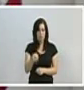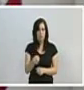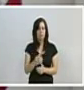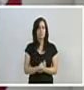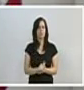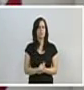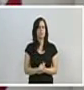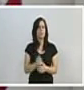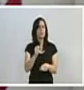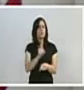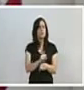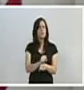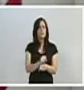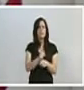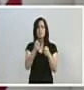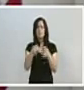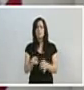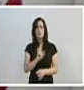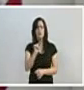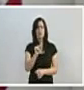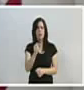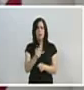Paro aqui para dizer que em 2005,